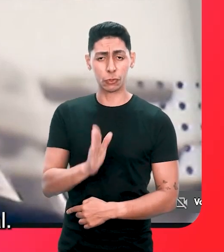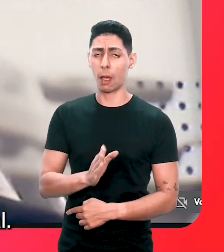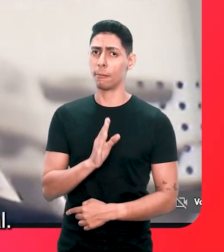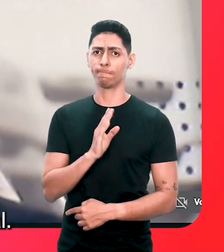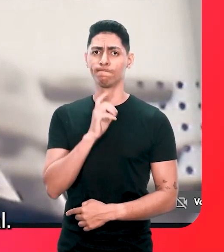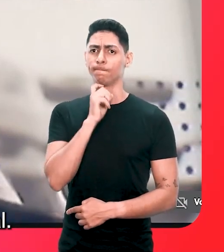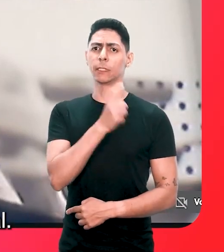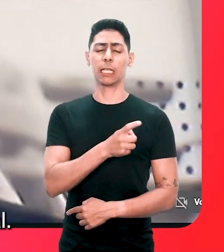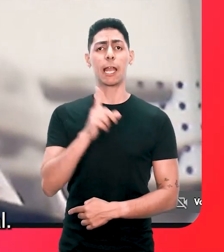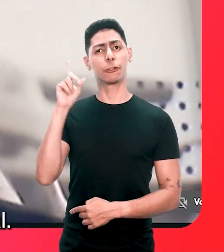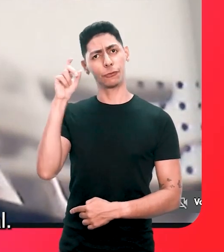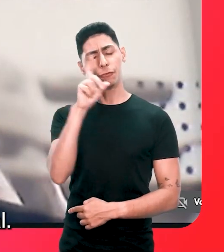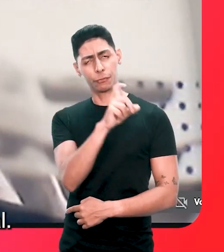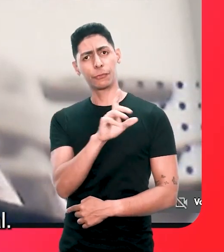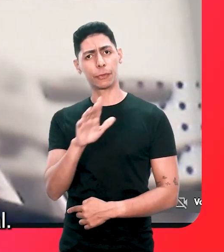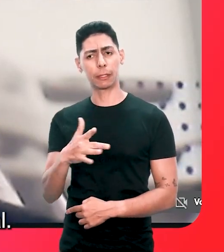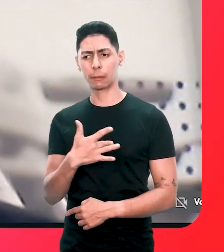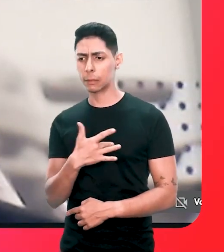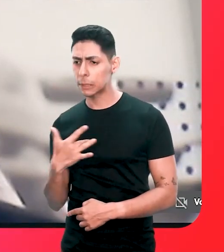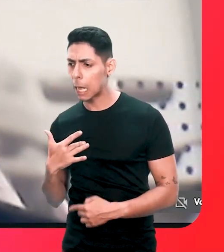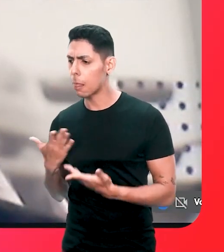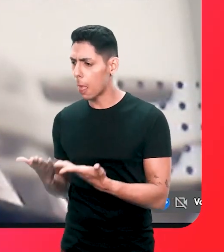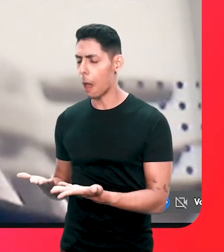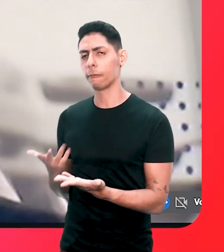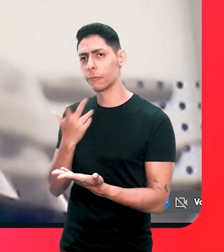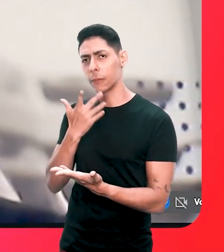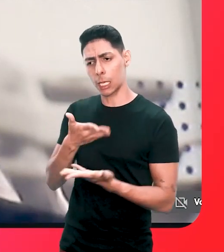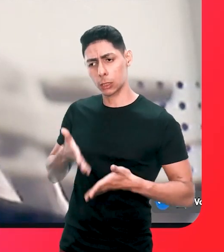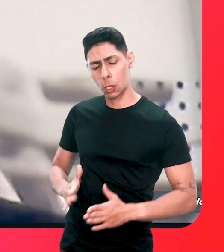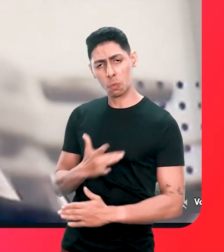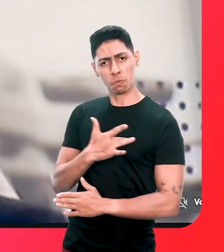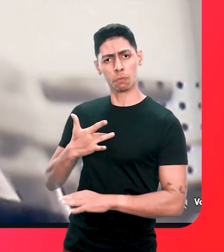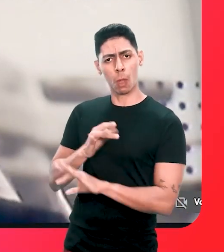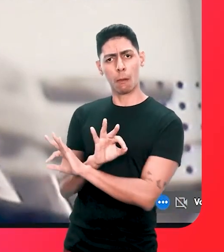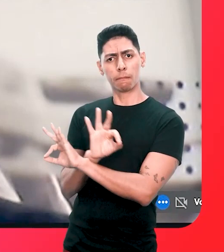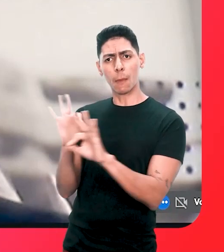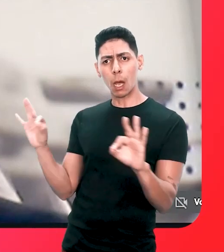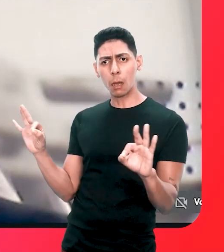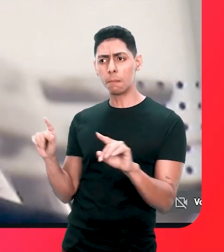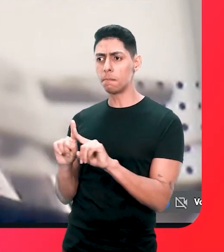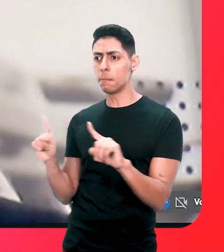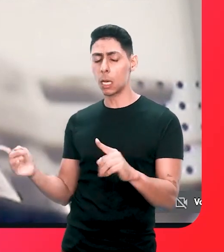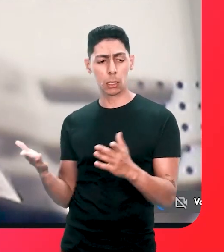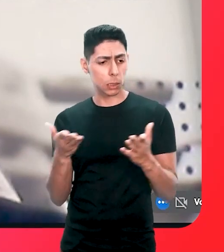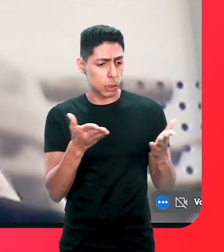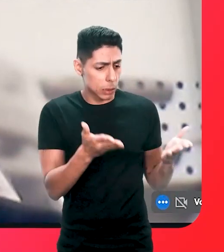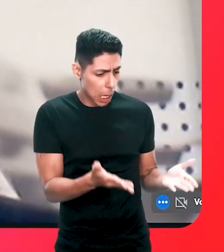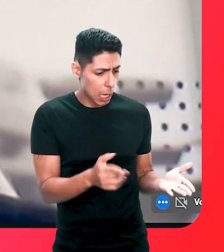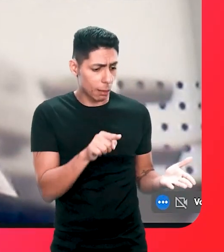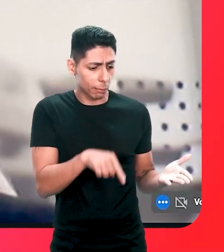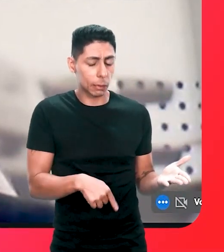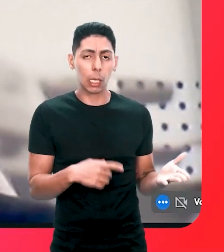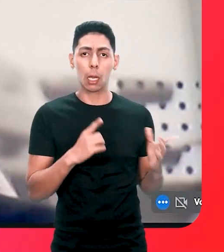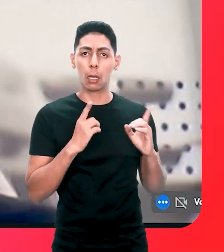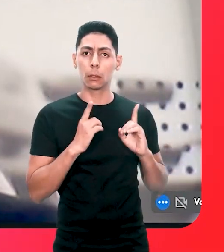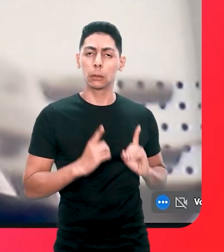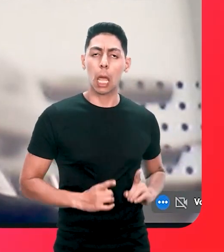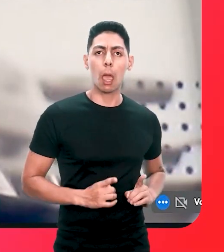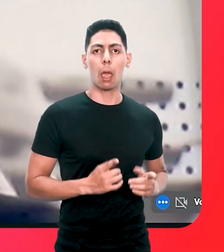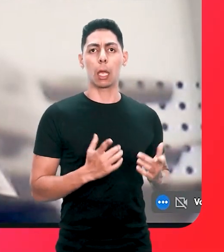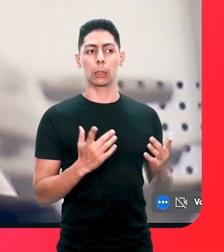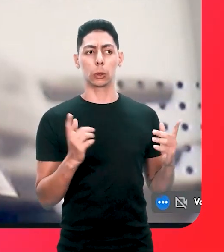vem, como as pessoas dizem, né, normal, e aí ficar com esse que era uma coisica assim, que